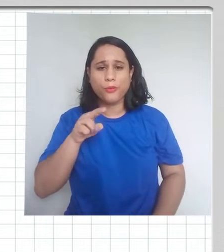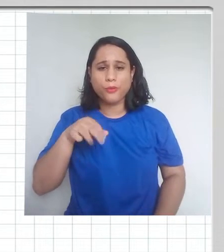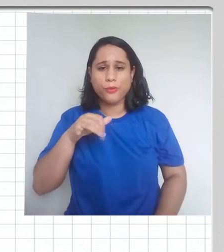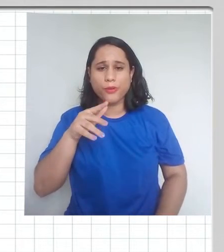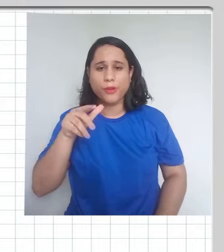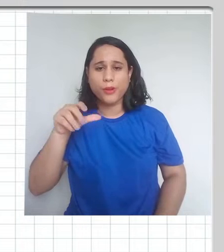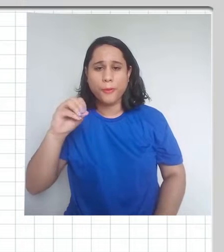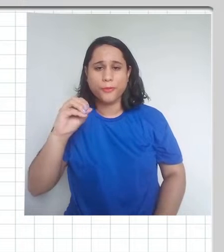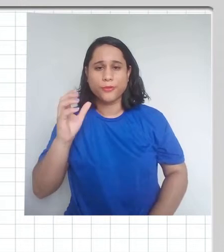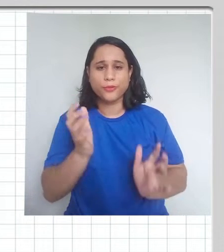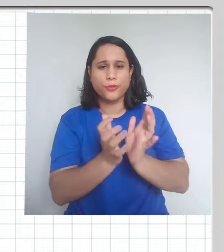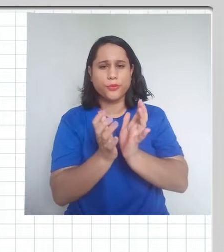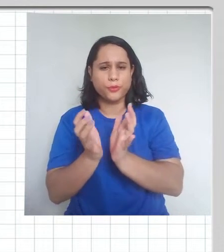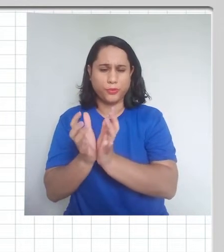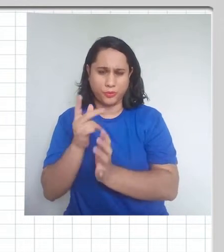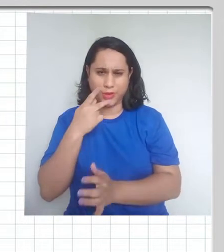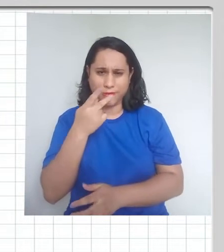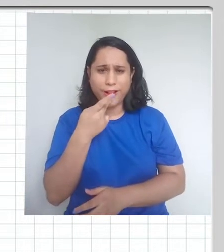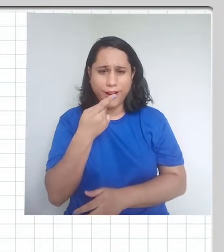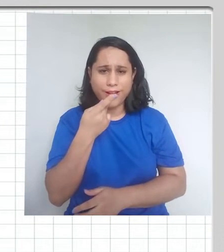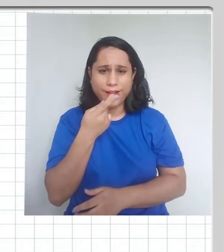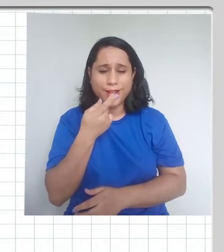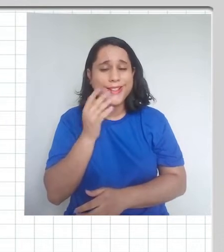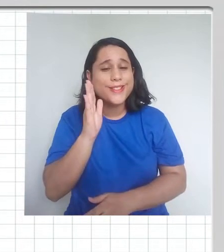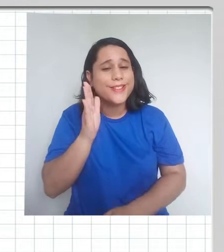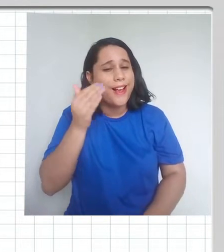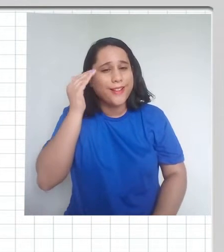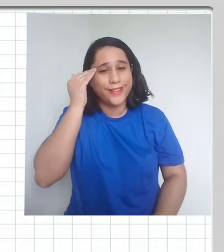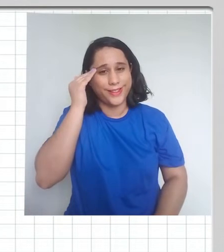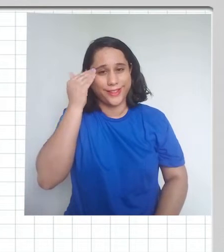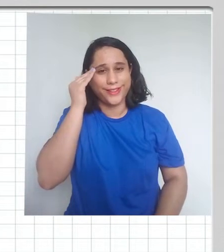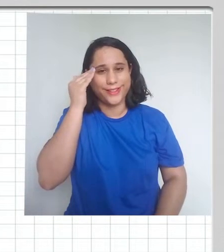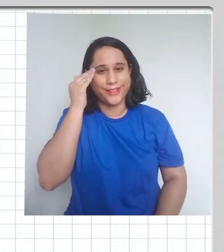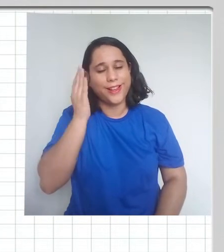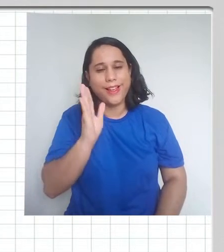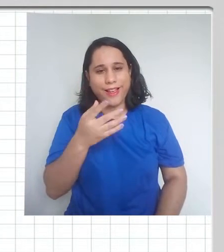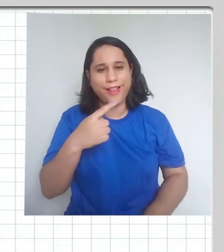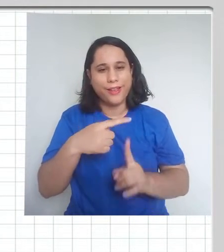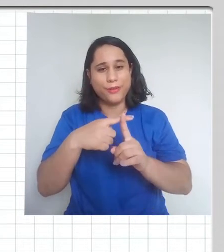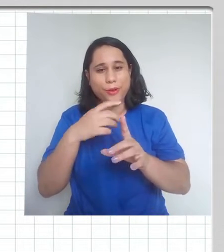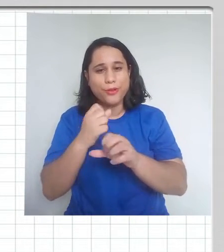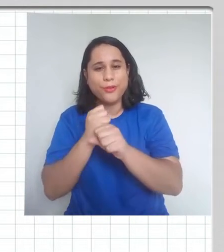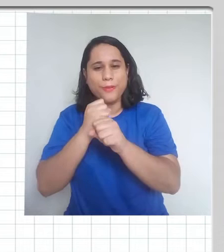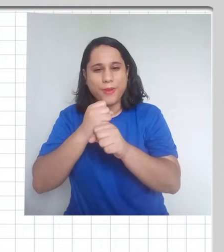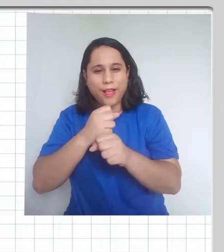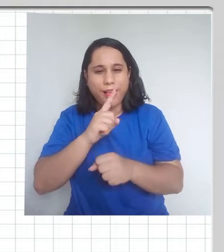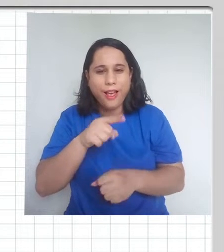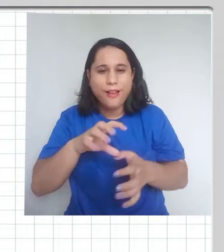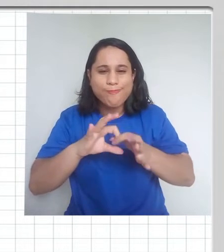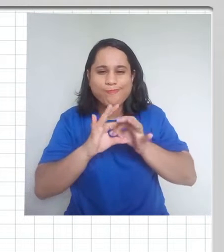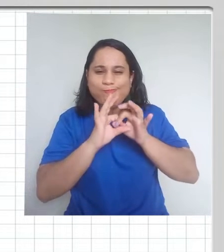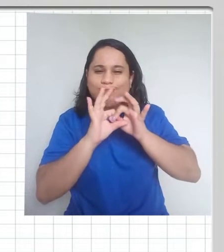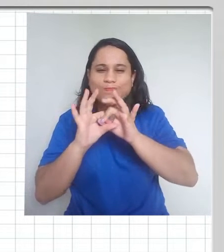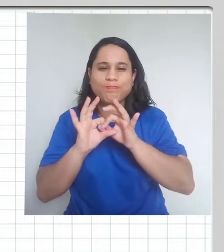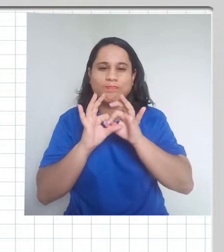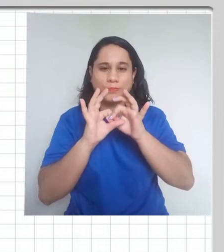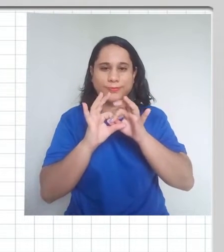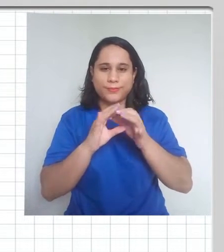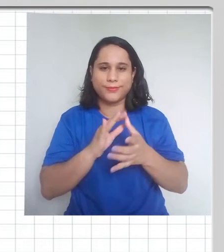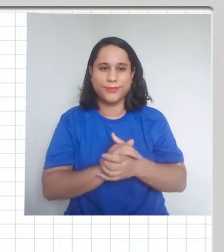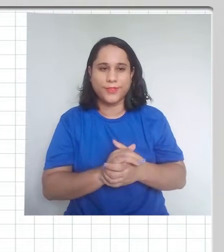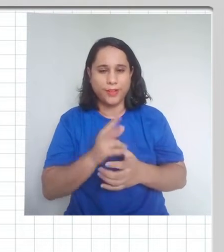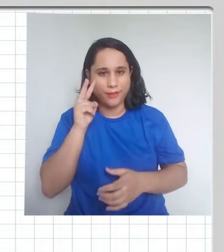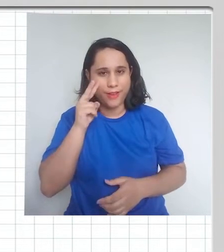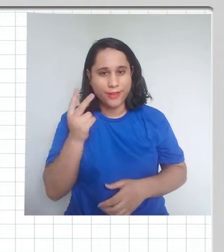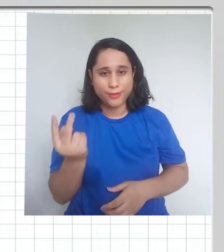Quando eu falo em união, você já entende que é uma soma, é reunir. Beleza? Então, olha só